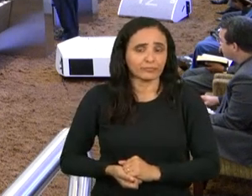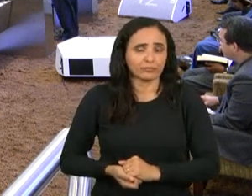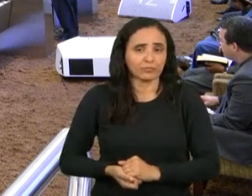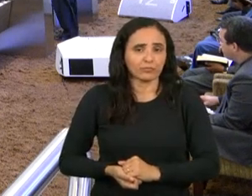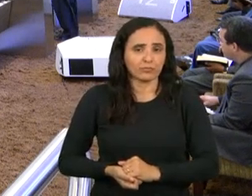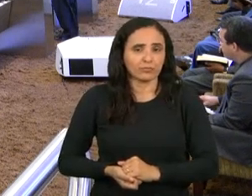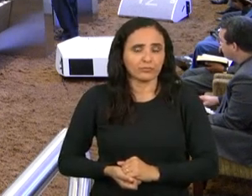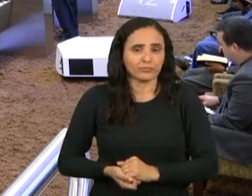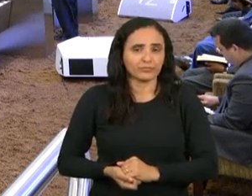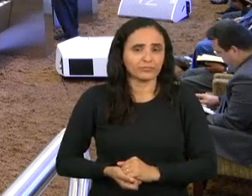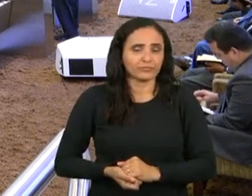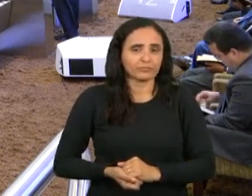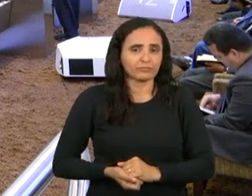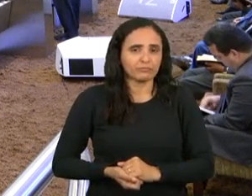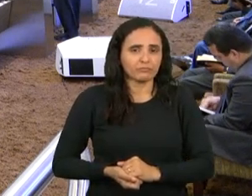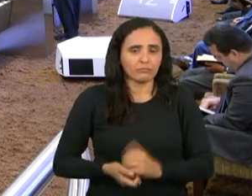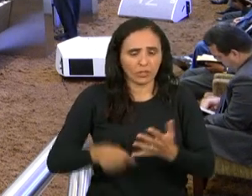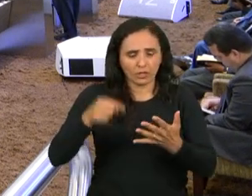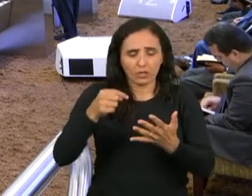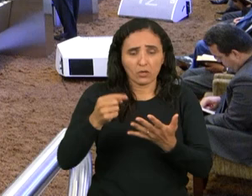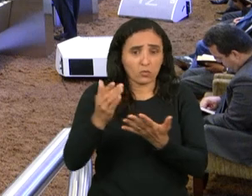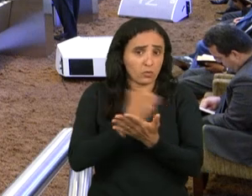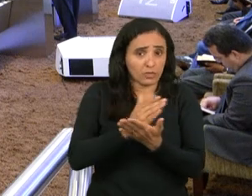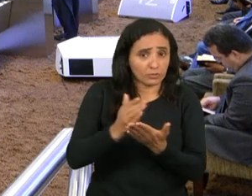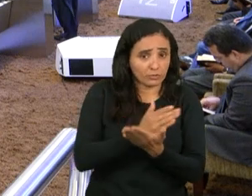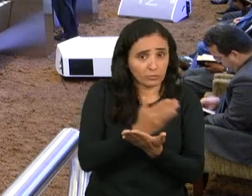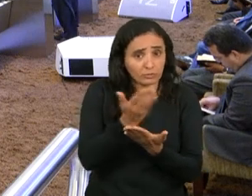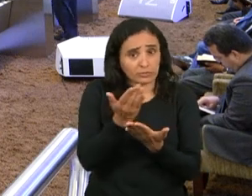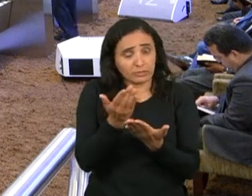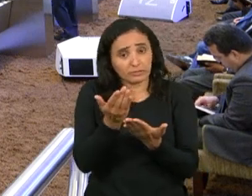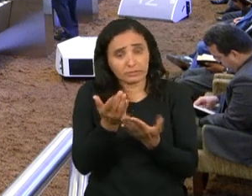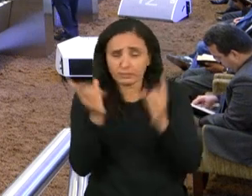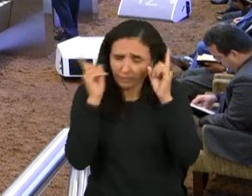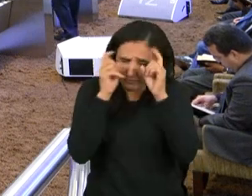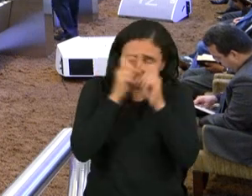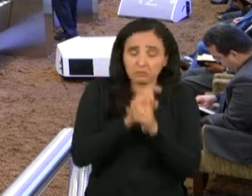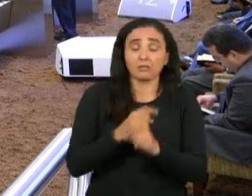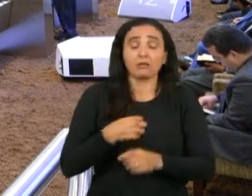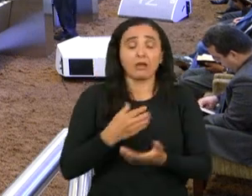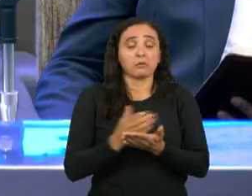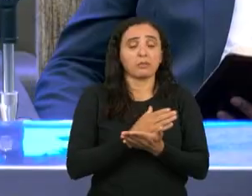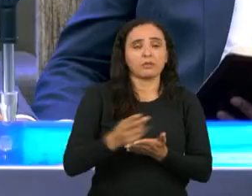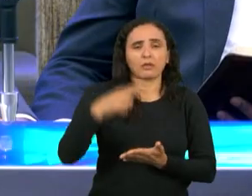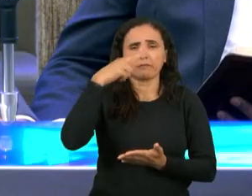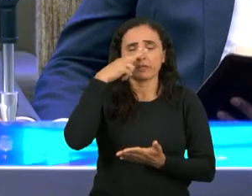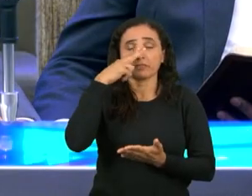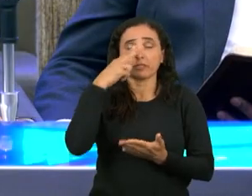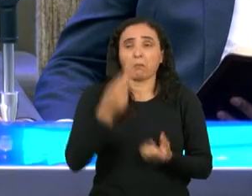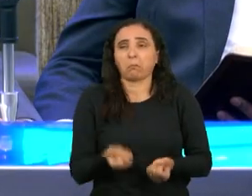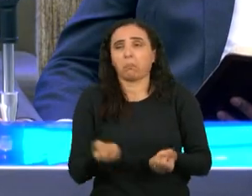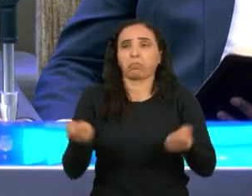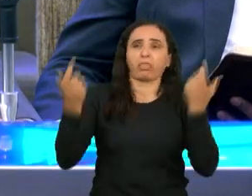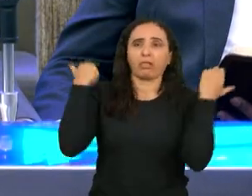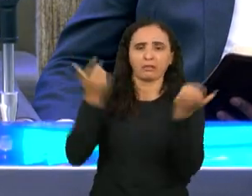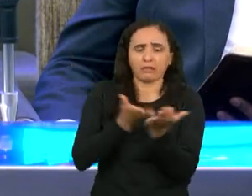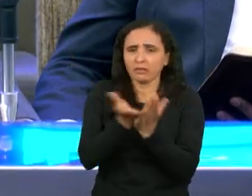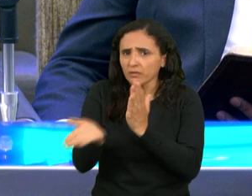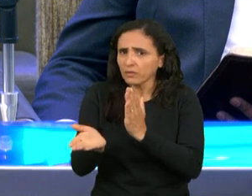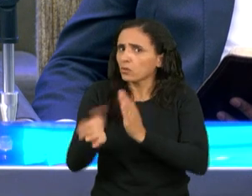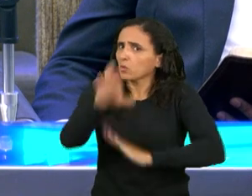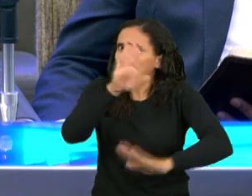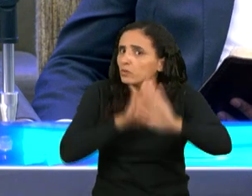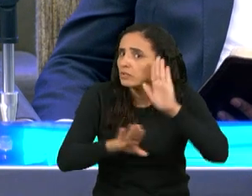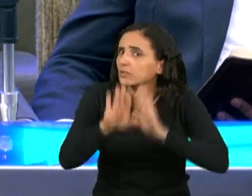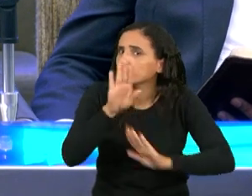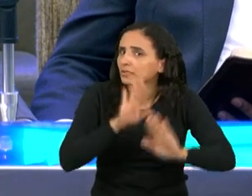não é com todas as dificuldades tem gente que não quero mais ser crente vai para ir para fora para tu ver como é a